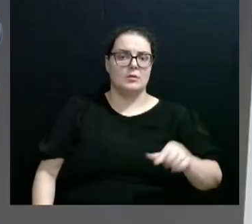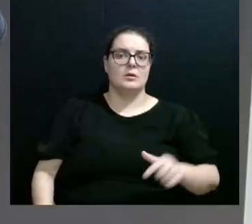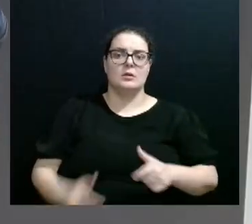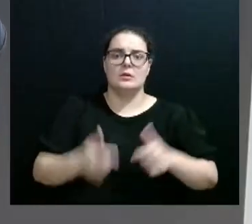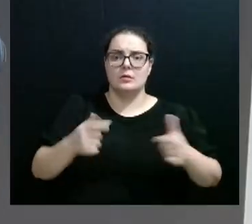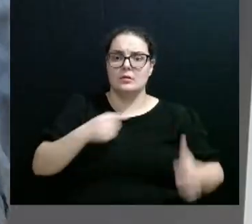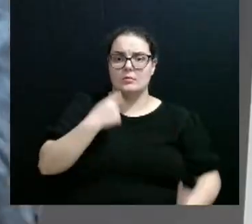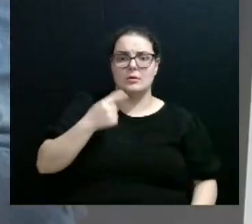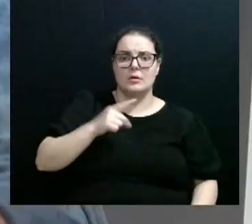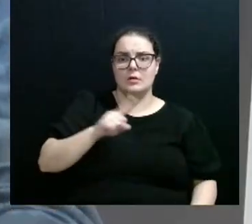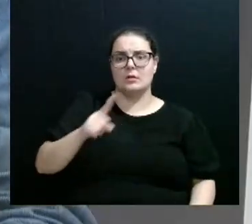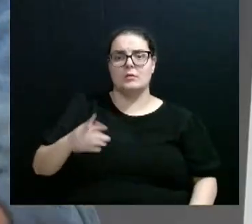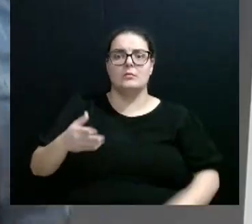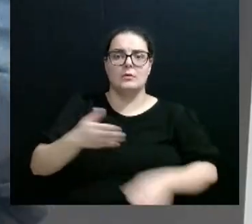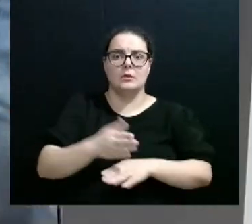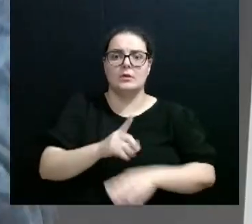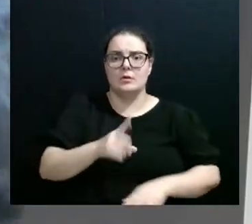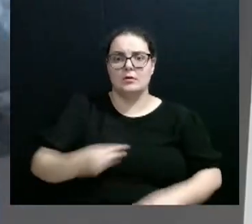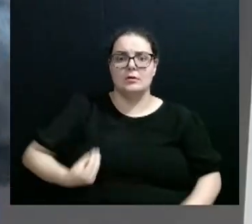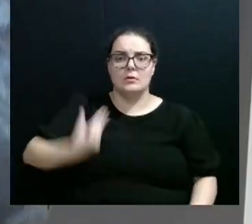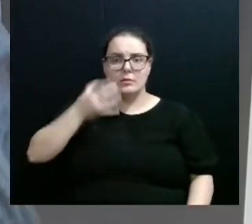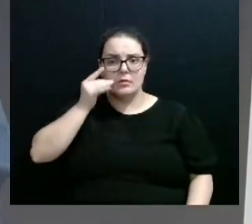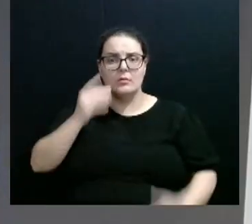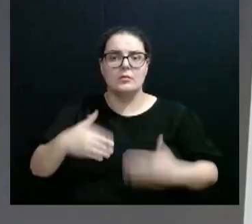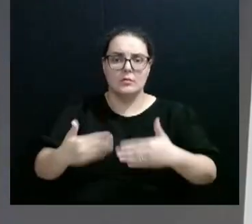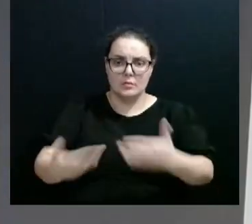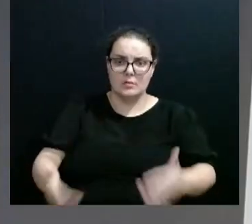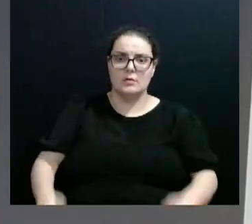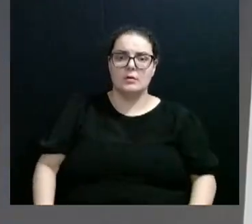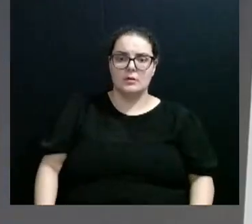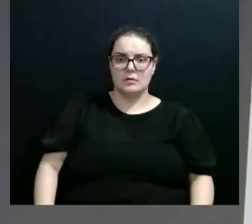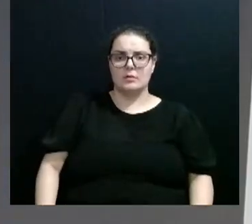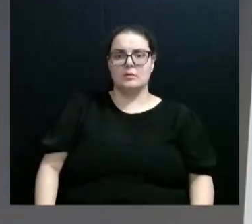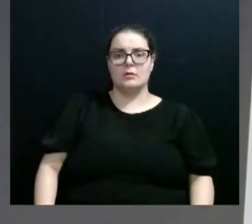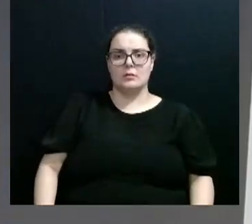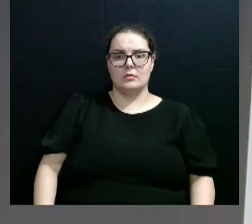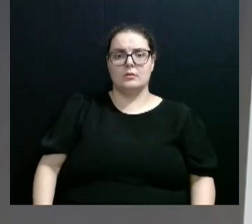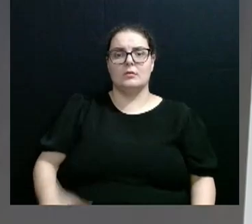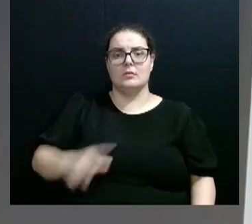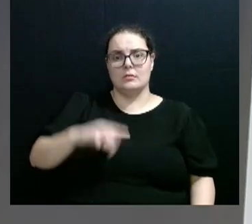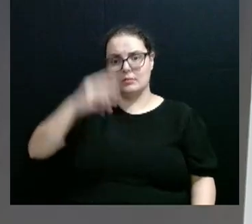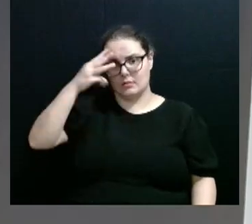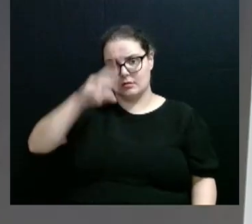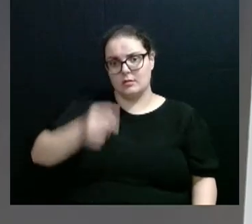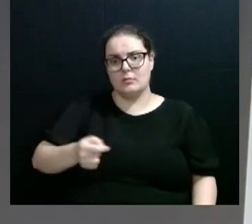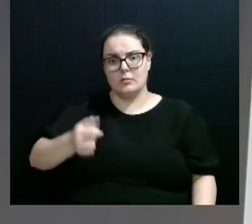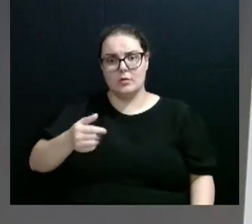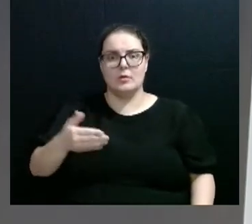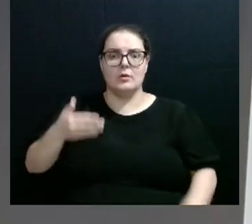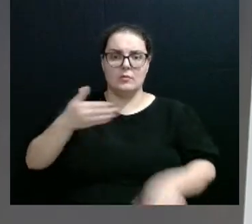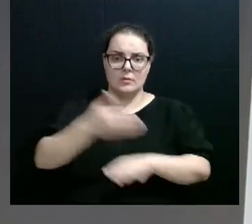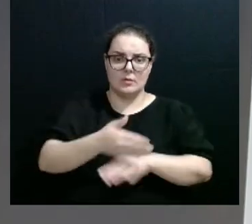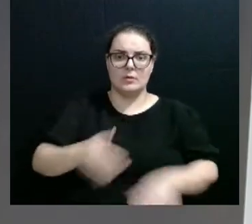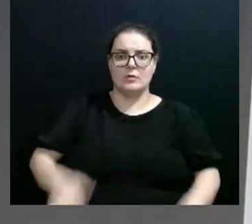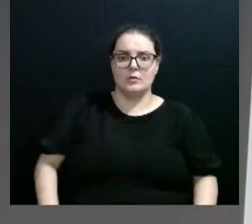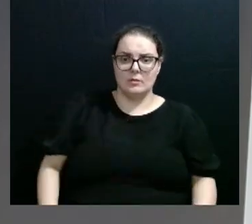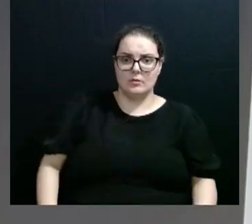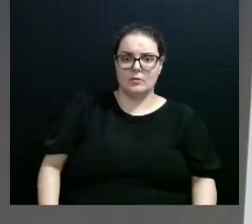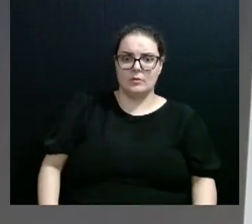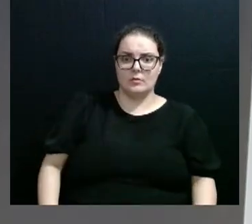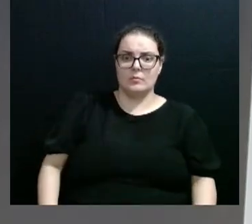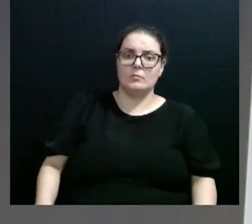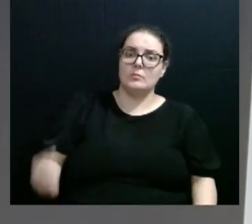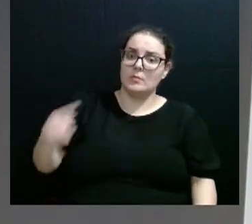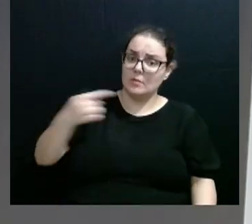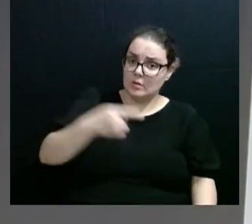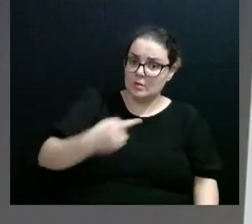de barriga, perde não sei o quê. Você tem 3 dias é pouco, vai lá, comparece lá. Mas esse ir lá, comparecer lá, demanda